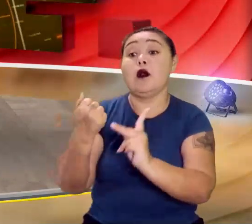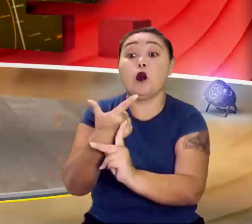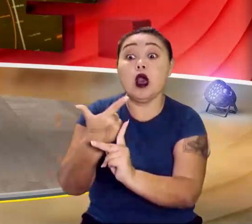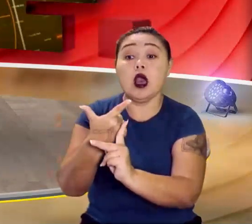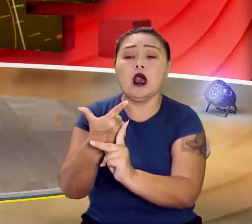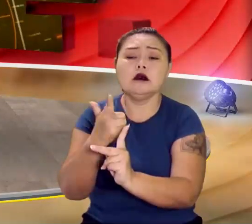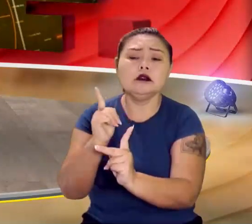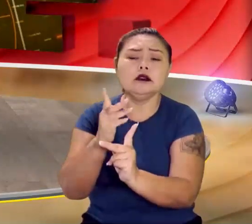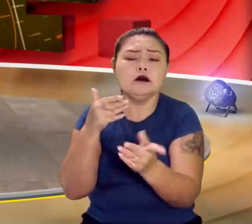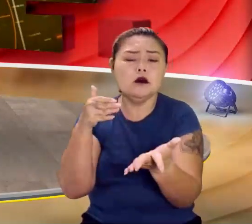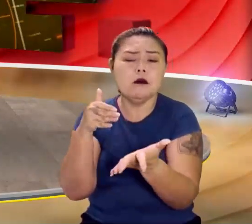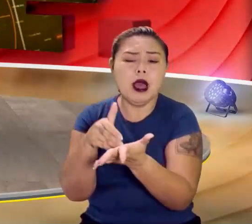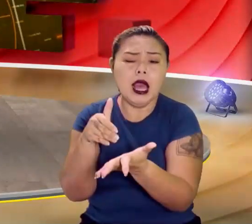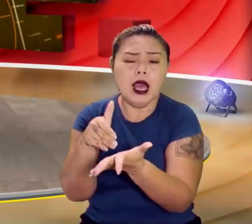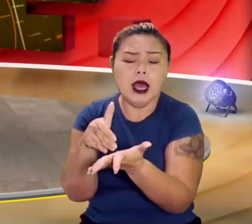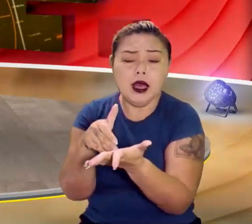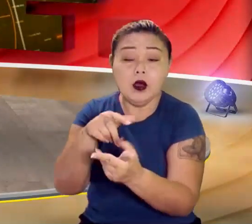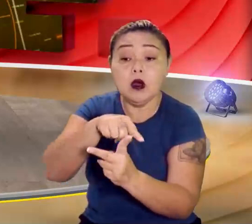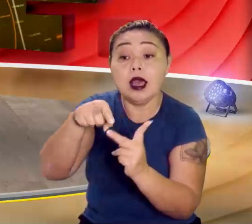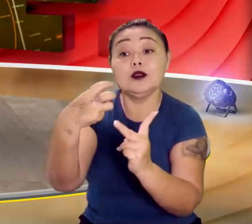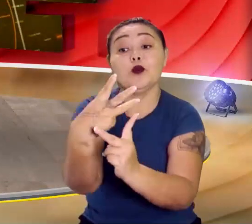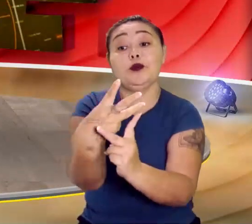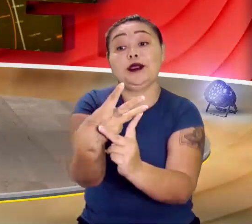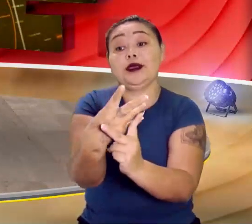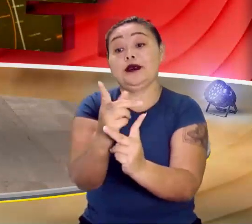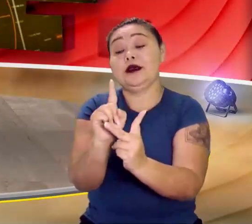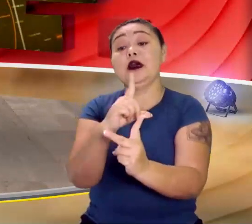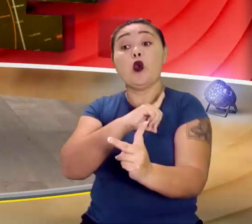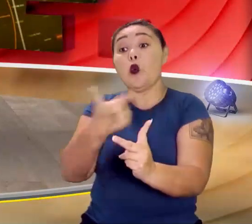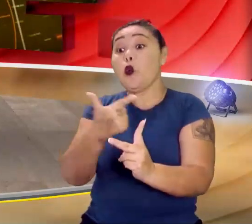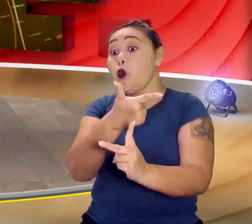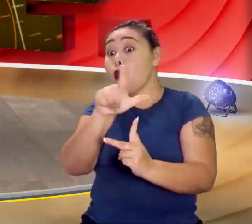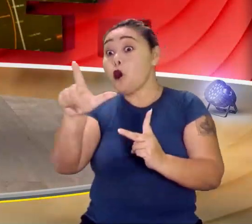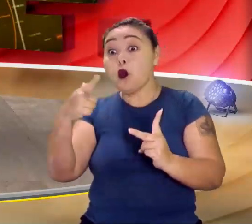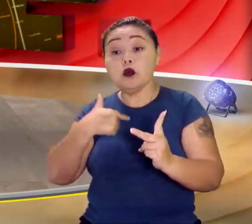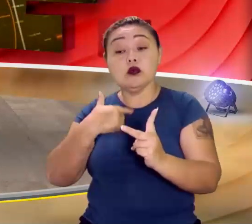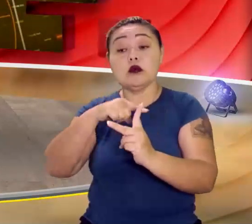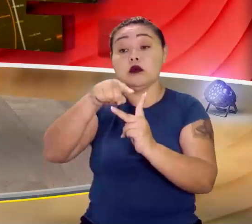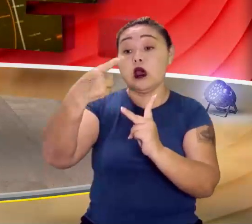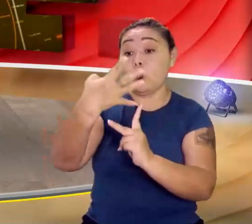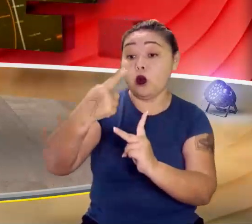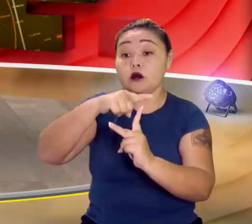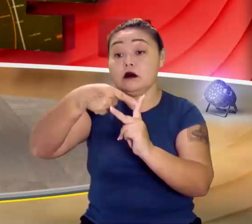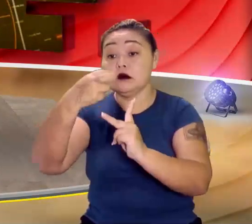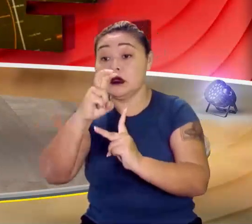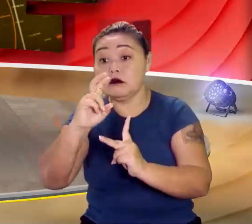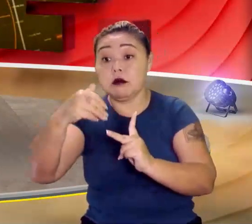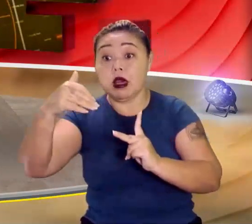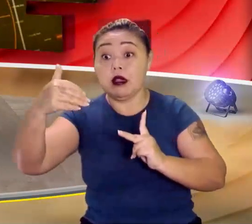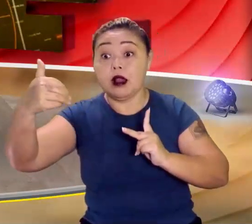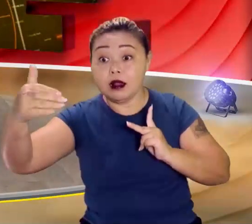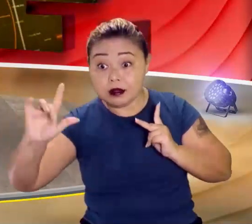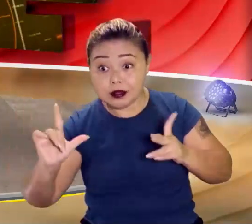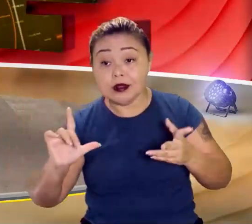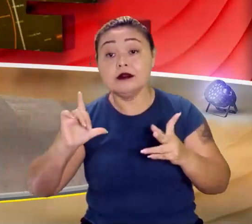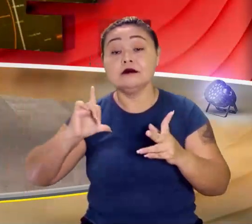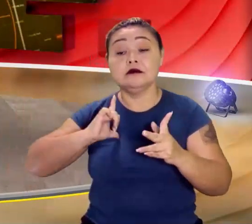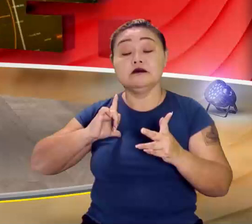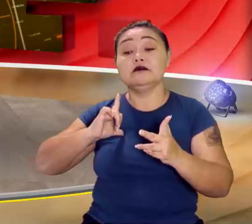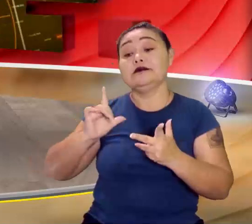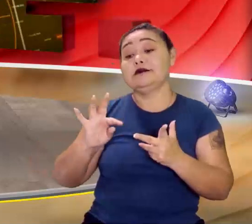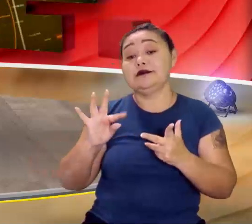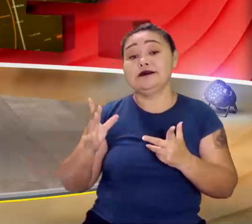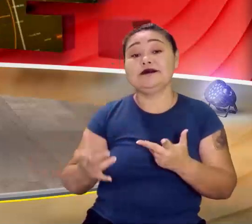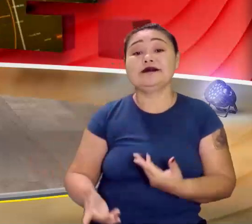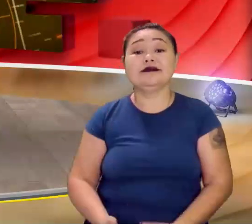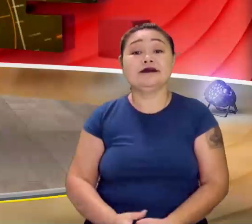No máximo, uma raiz cúbica. Mas nós temos outras opções. Temos raiz quarta, raiz quinta e assim por diante, né? Tem de tudo um